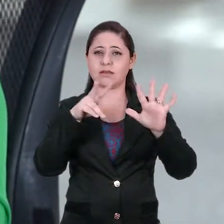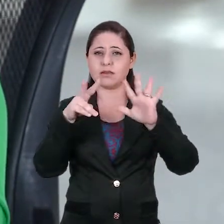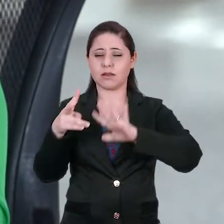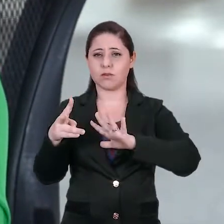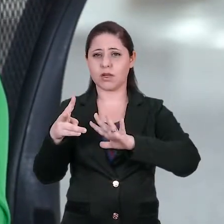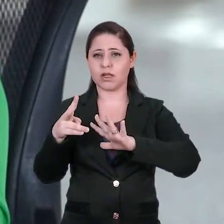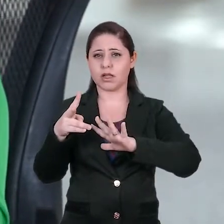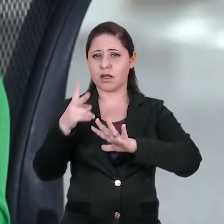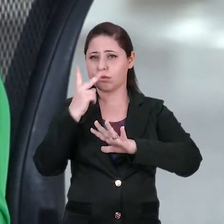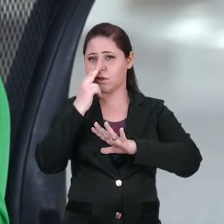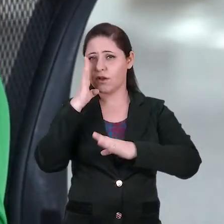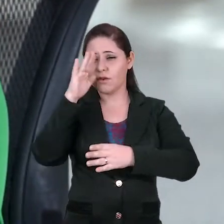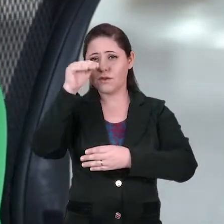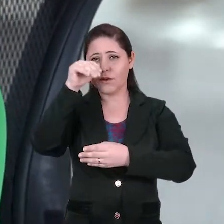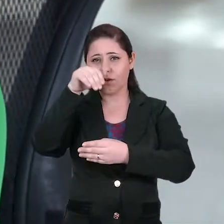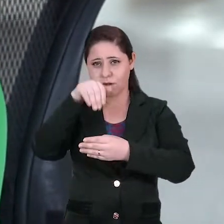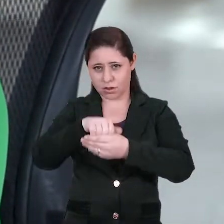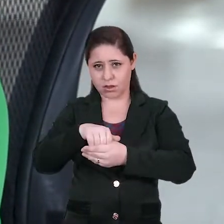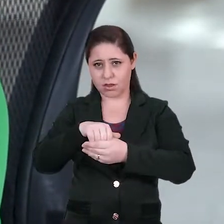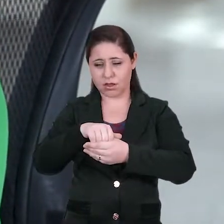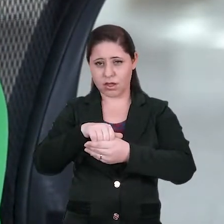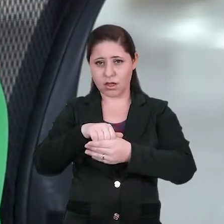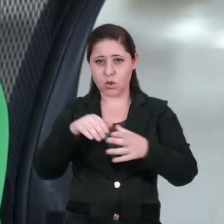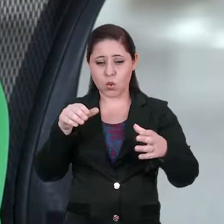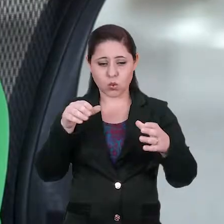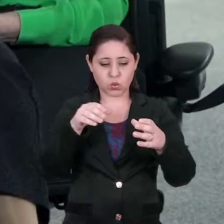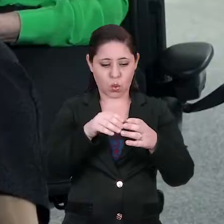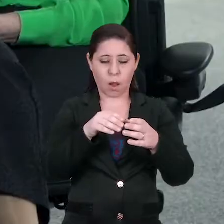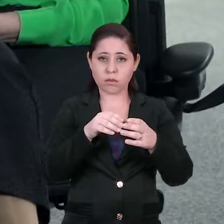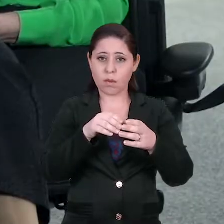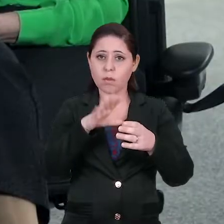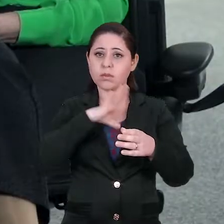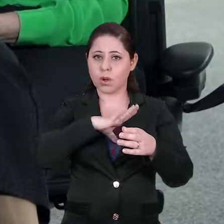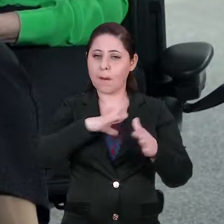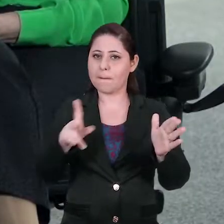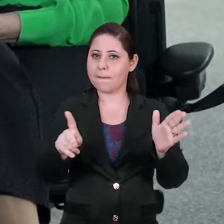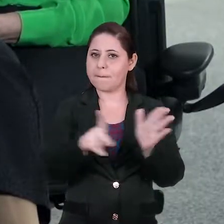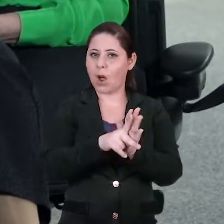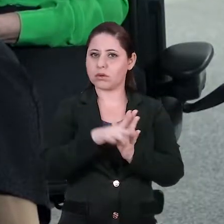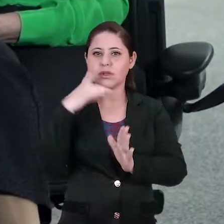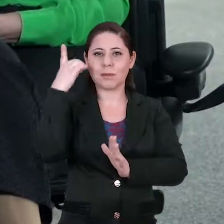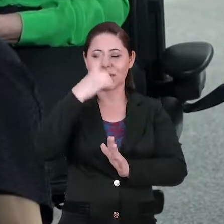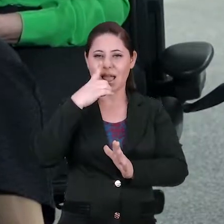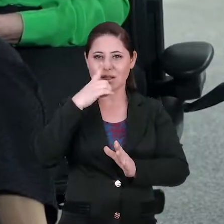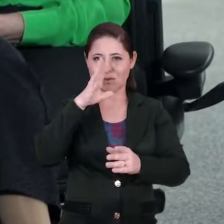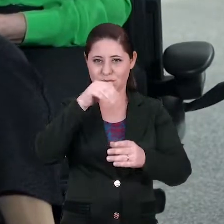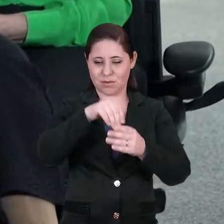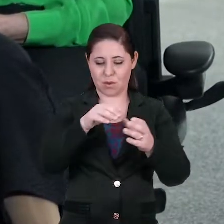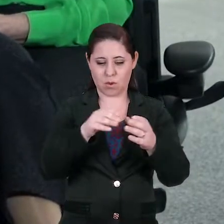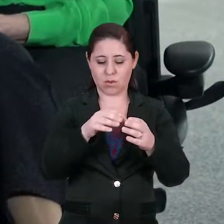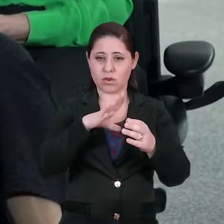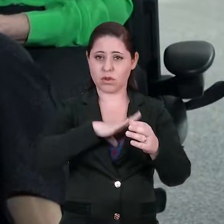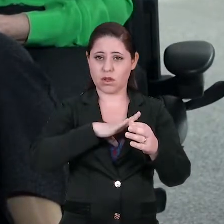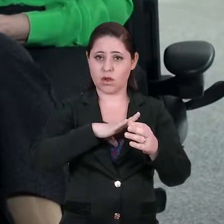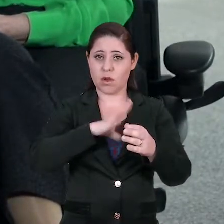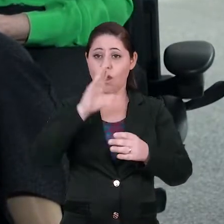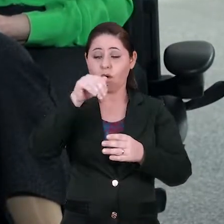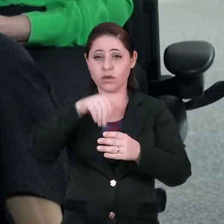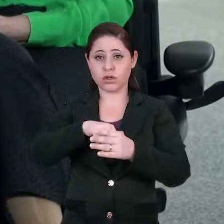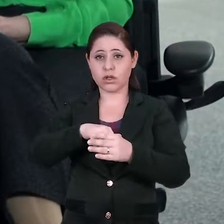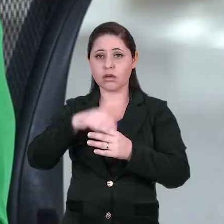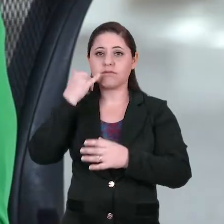nesta semana, nós estamos votando para o parlamento português. Eu voto, meus irmãos também,